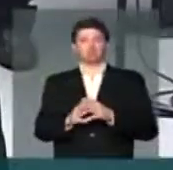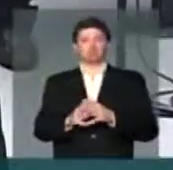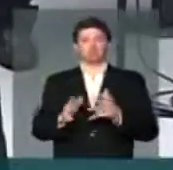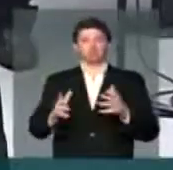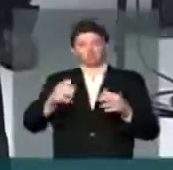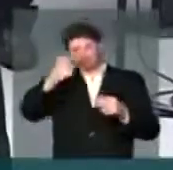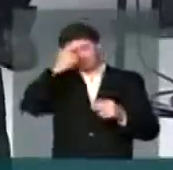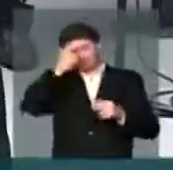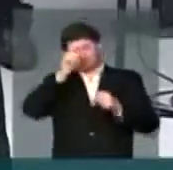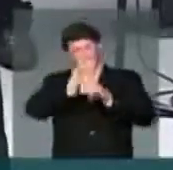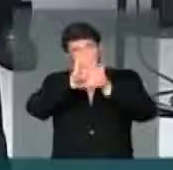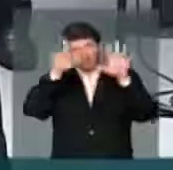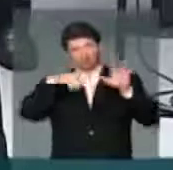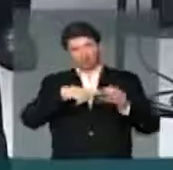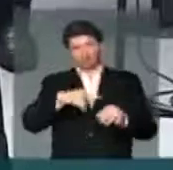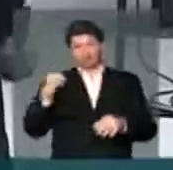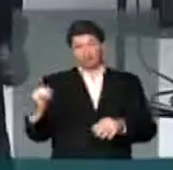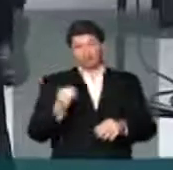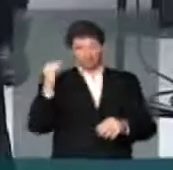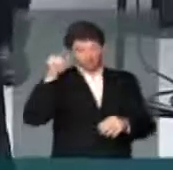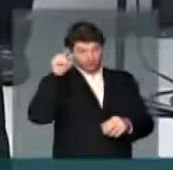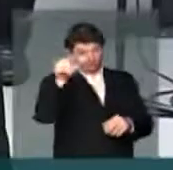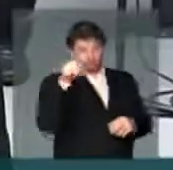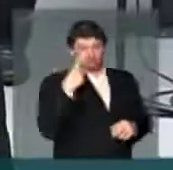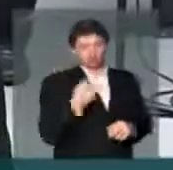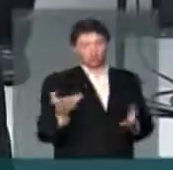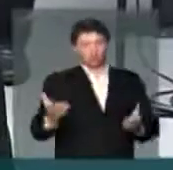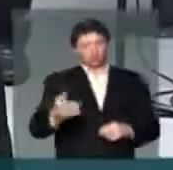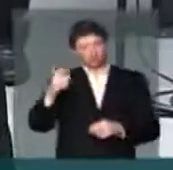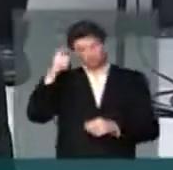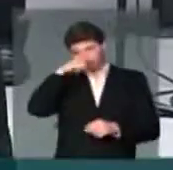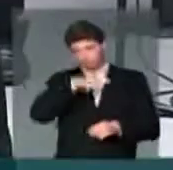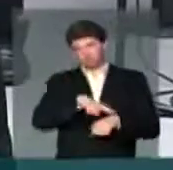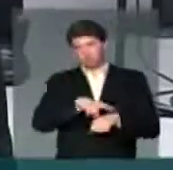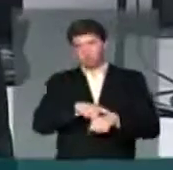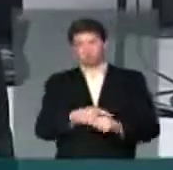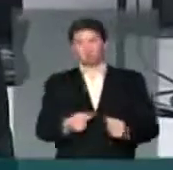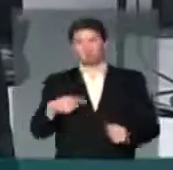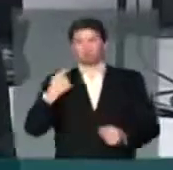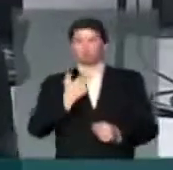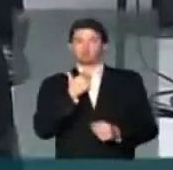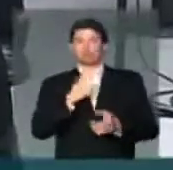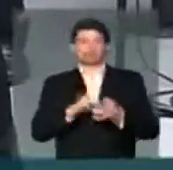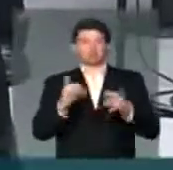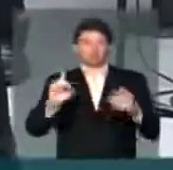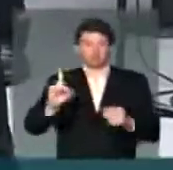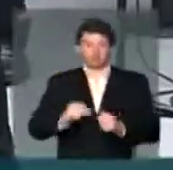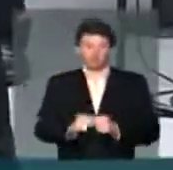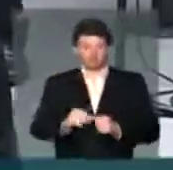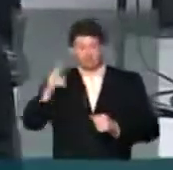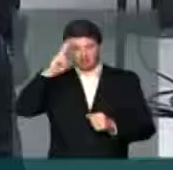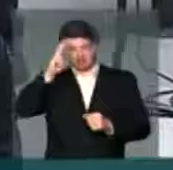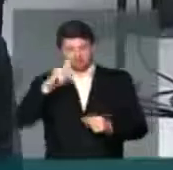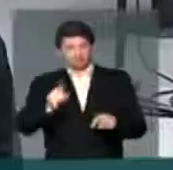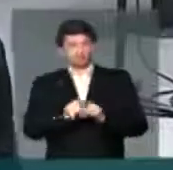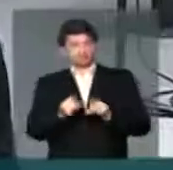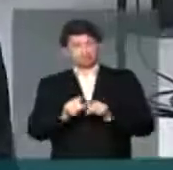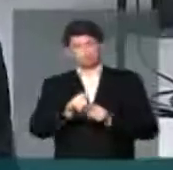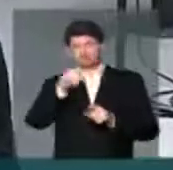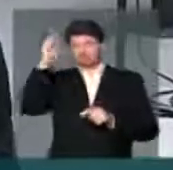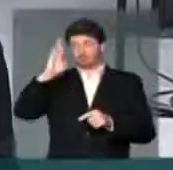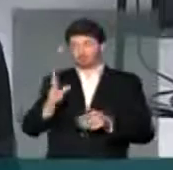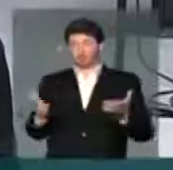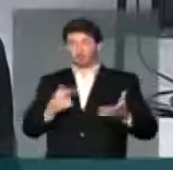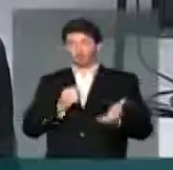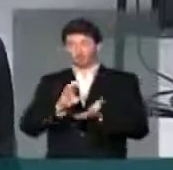pela lucidez, pela pertinência do discurso, um momento difícil que o país vive, e nós não podemos deixar de lembrar que o Brasil